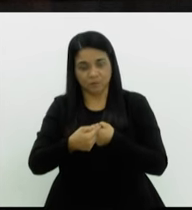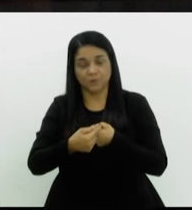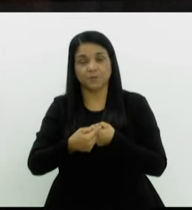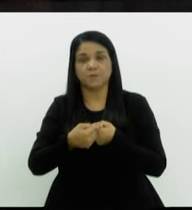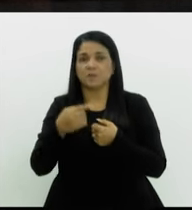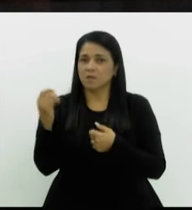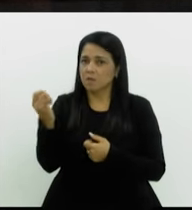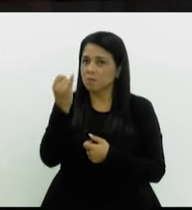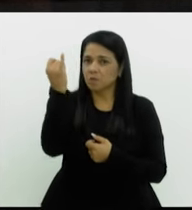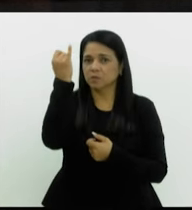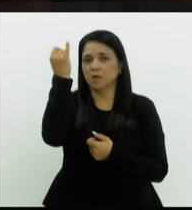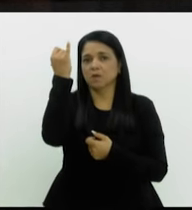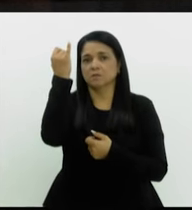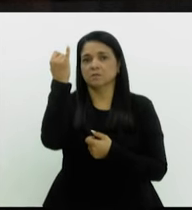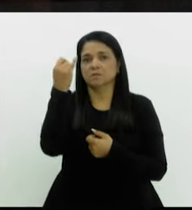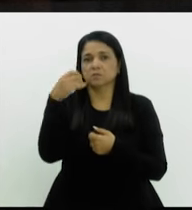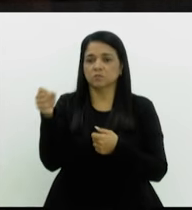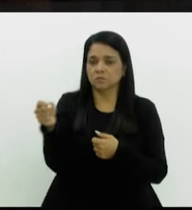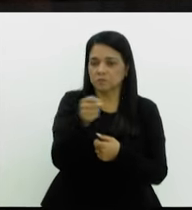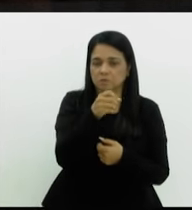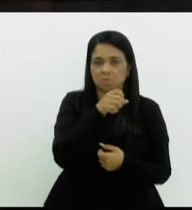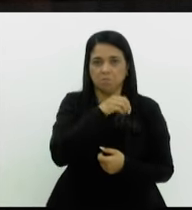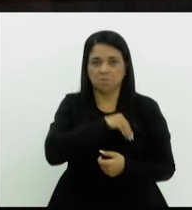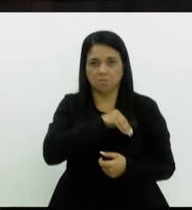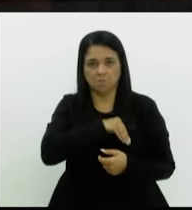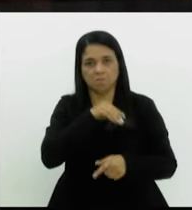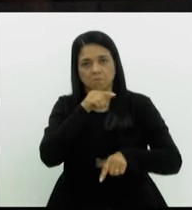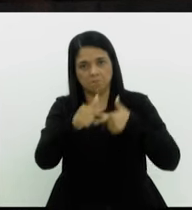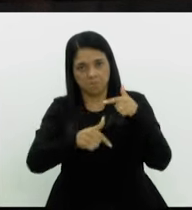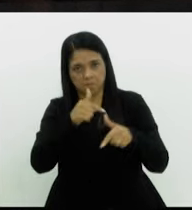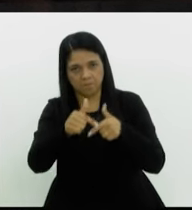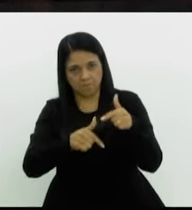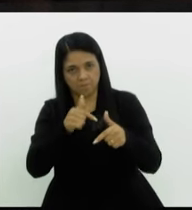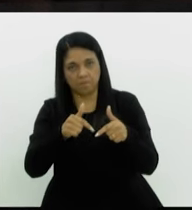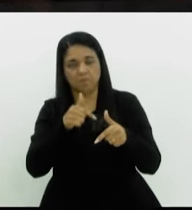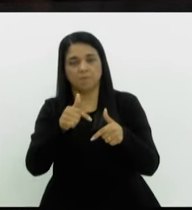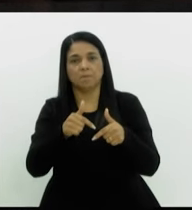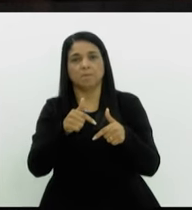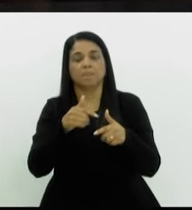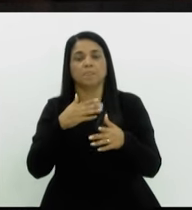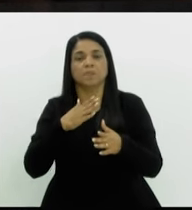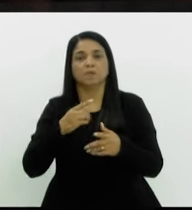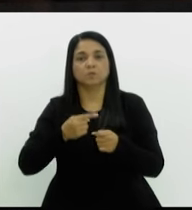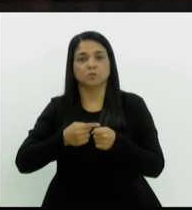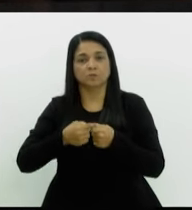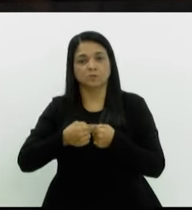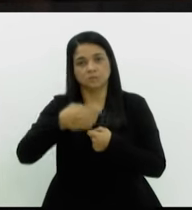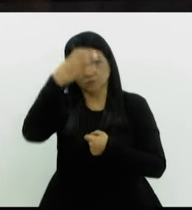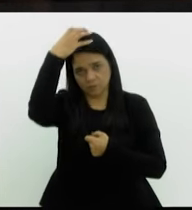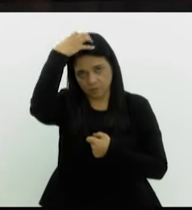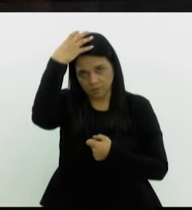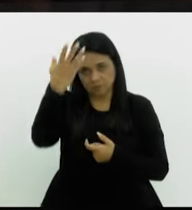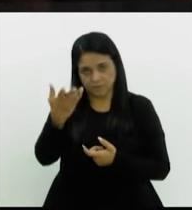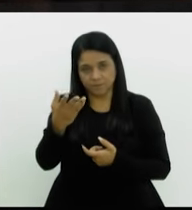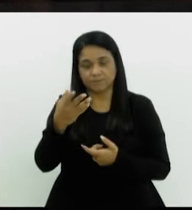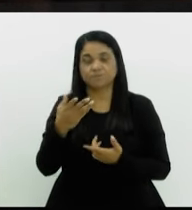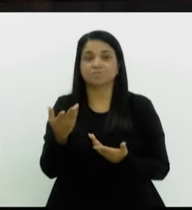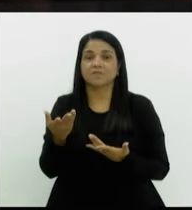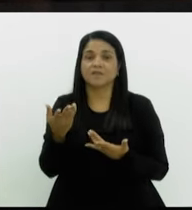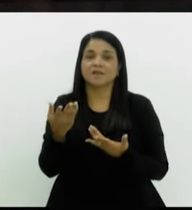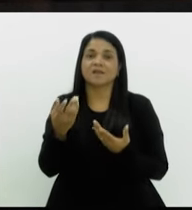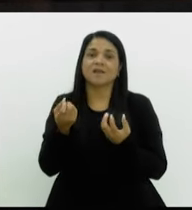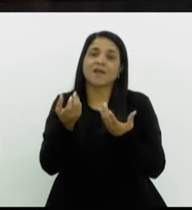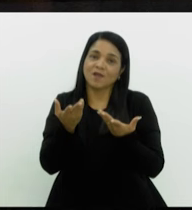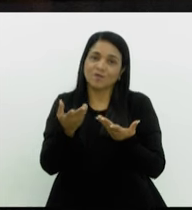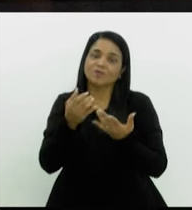importância desses empregos e desta atividade também no meu município, em Angra dos Reis. Então, eram essas as